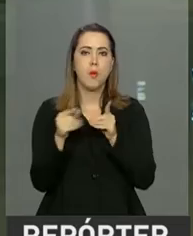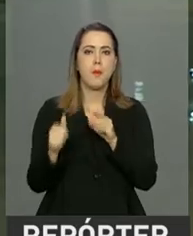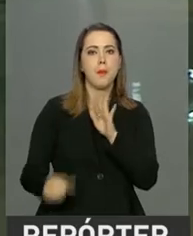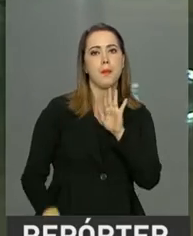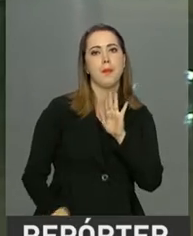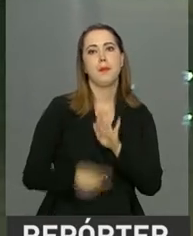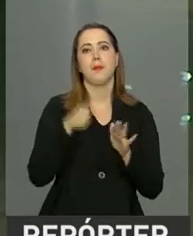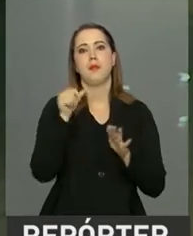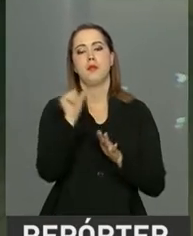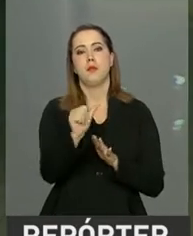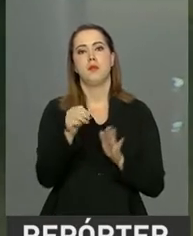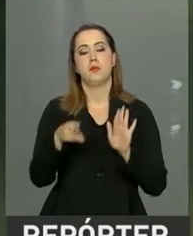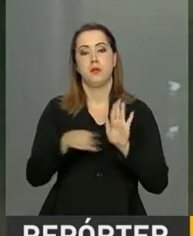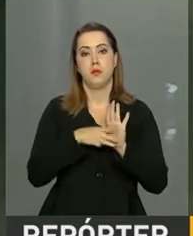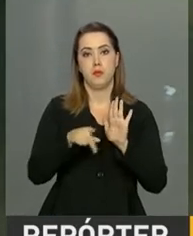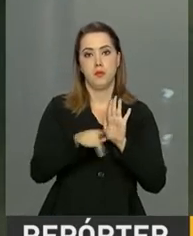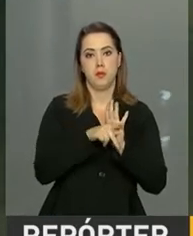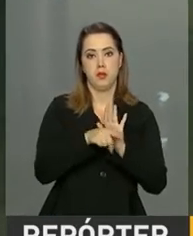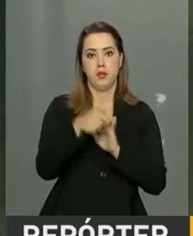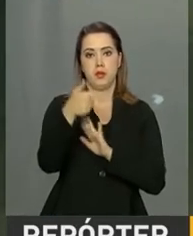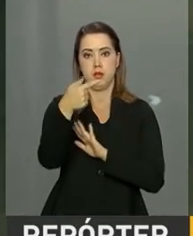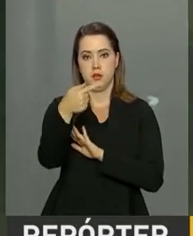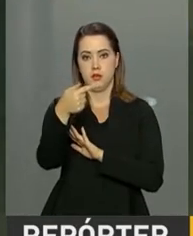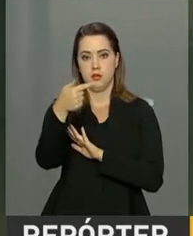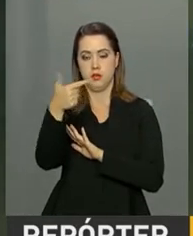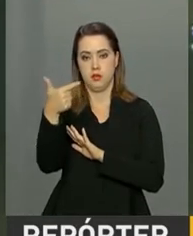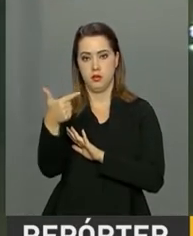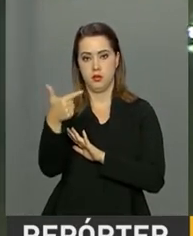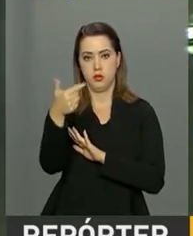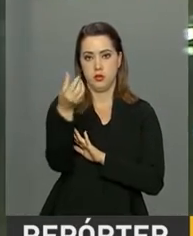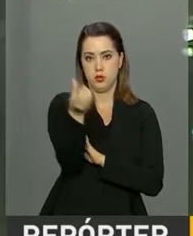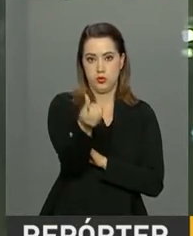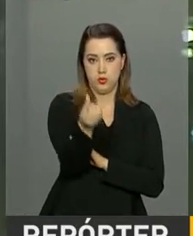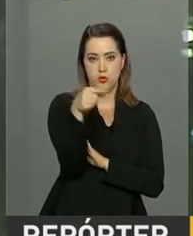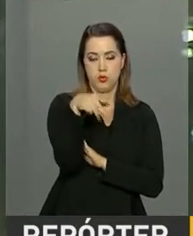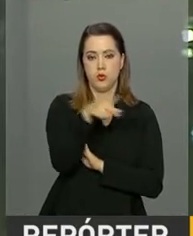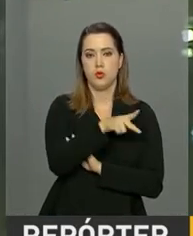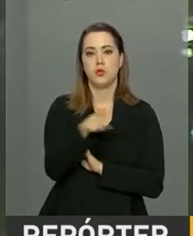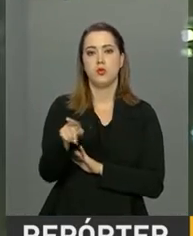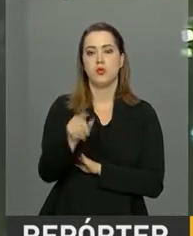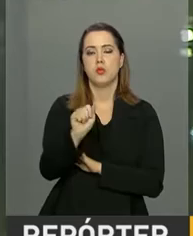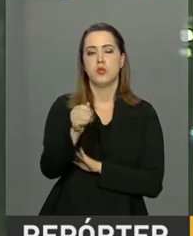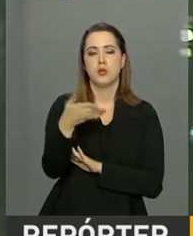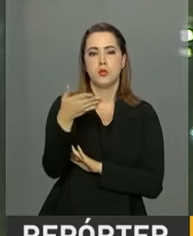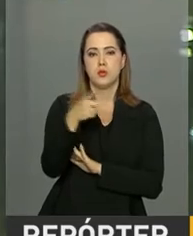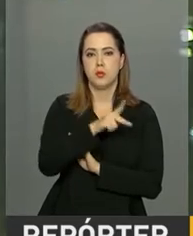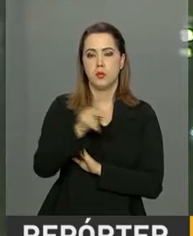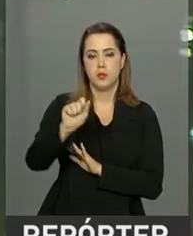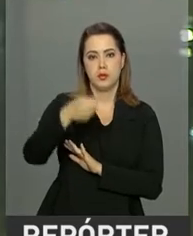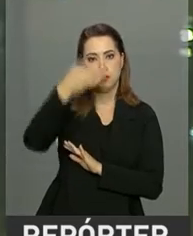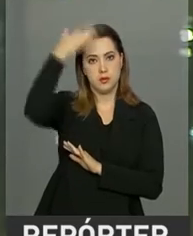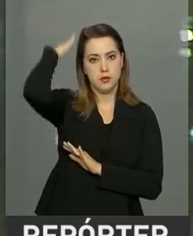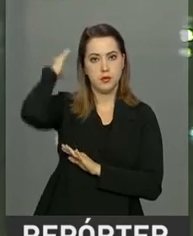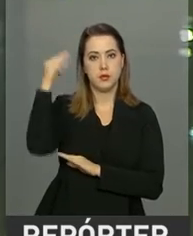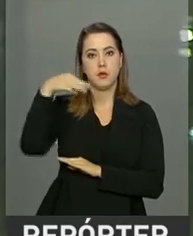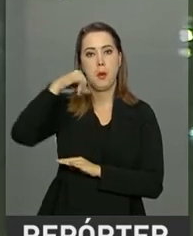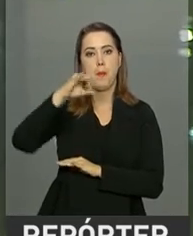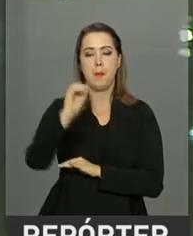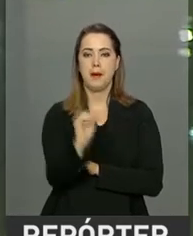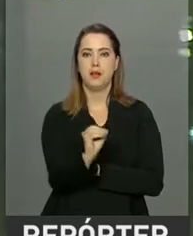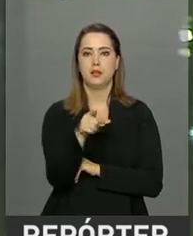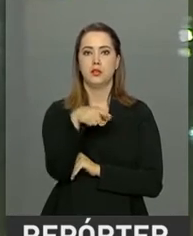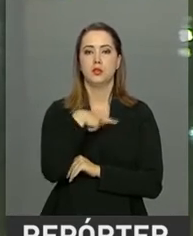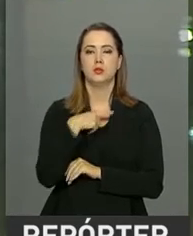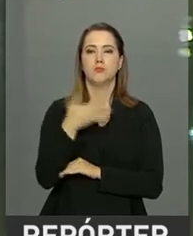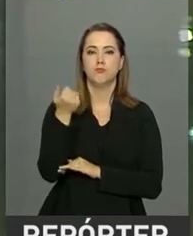medida provisória, que é a 726, que foi editada pelo presidente Michel Temer em 12 de maio, quando ele assumiu o poder ainda de